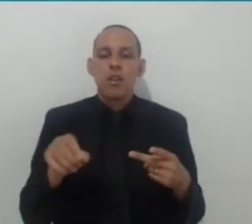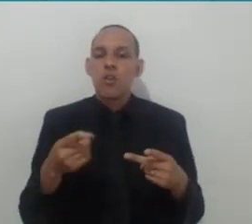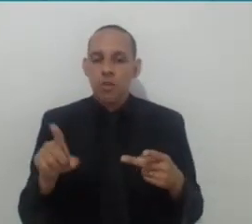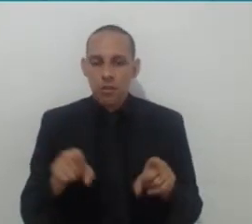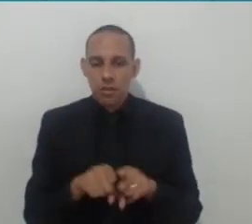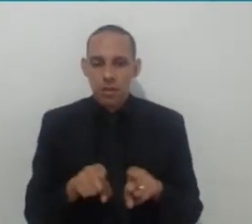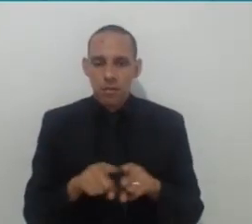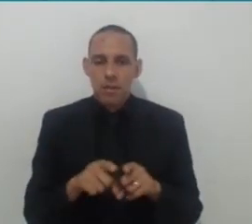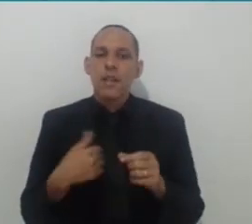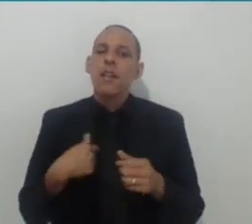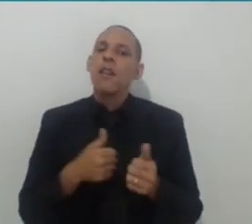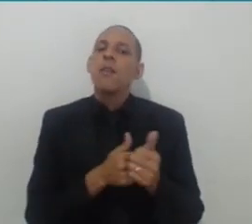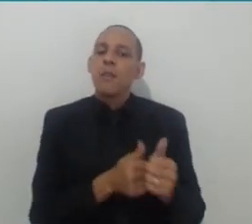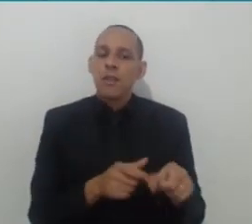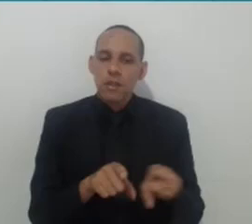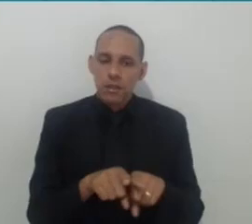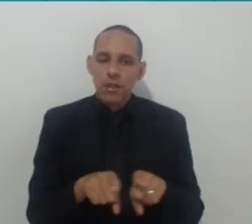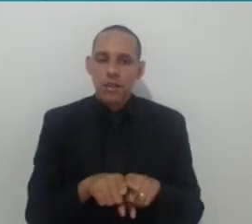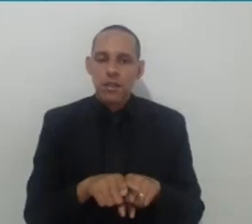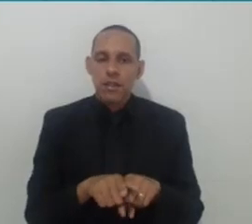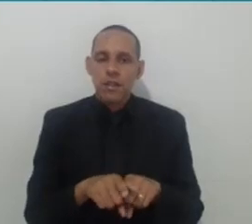Desembargador João Rebouças.